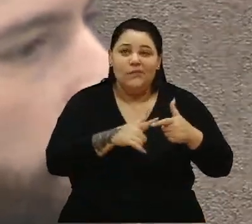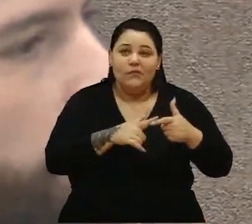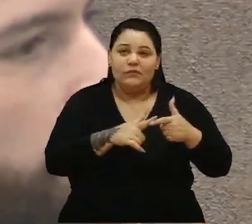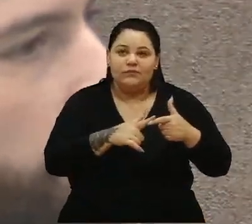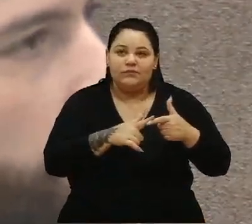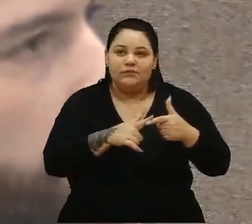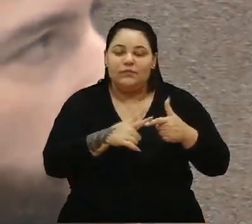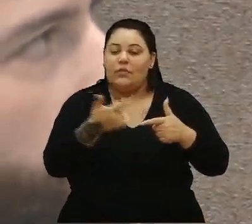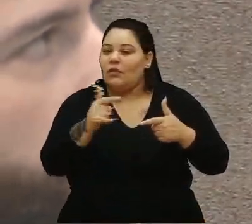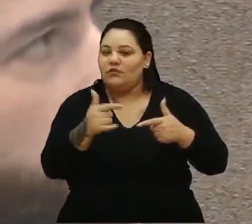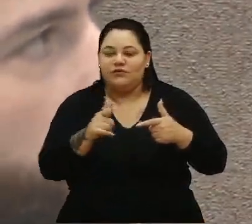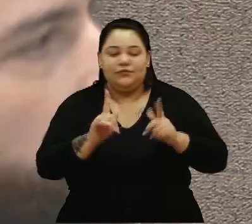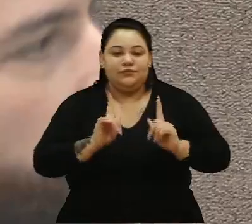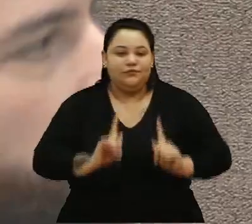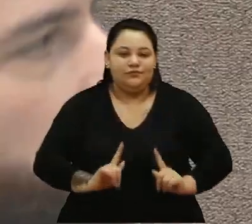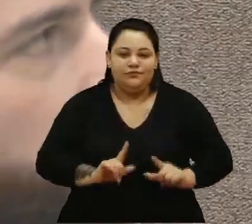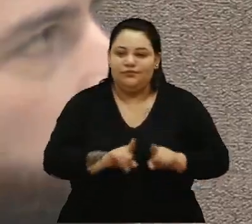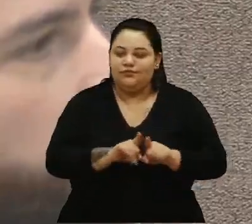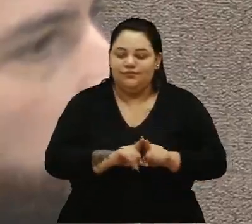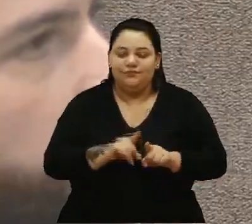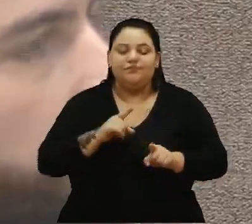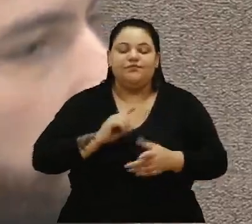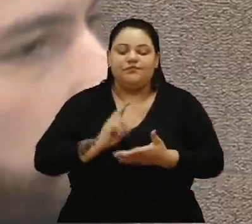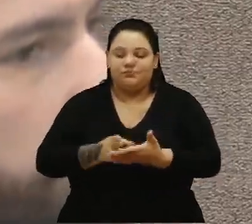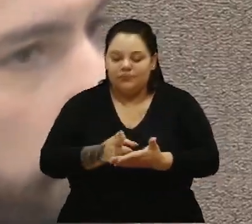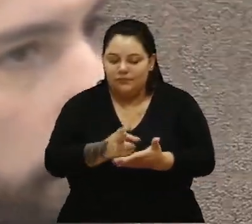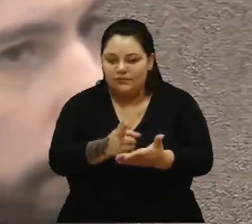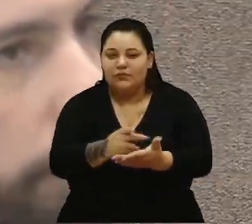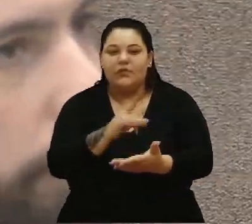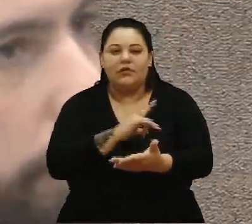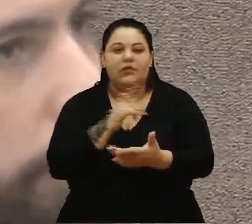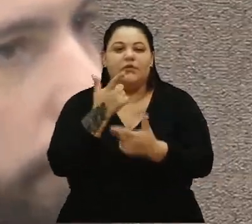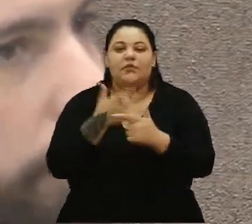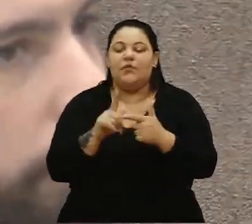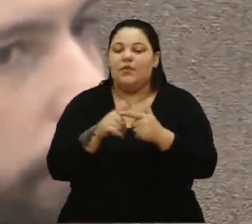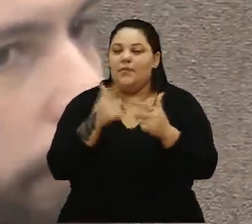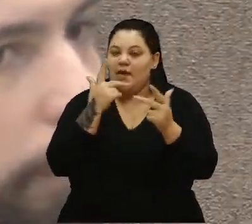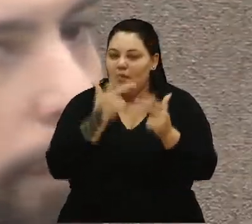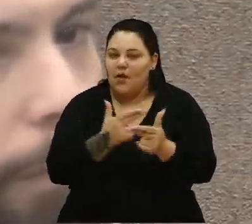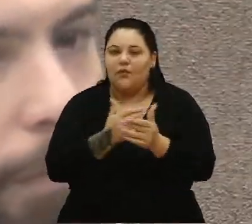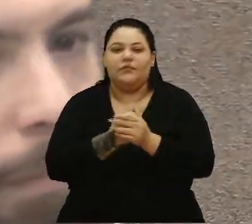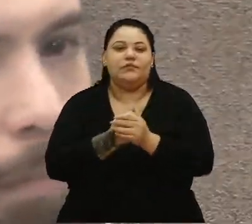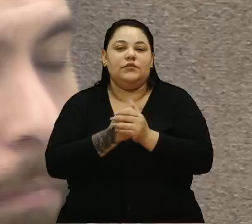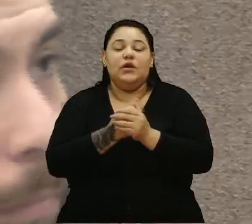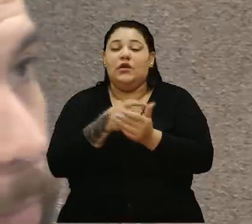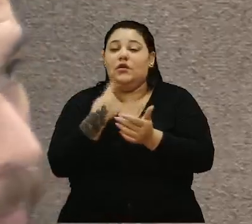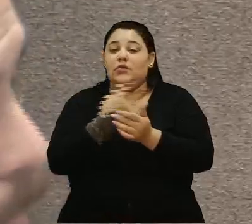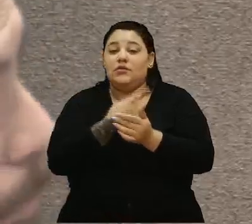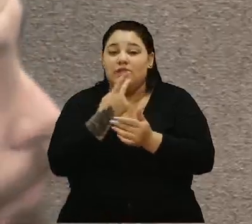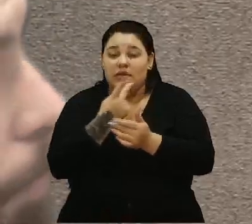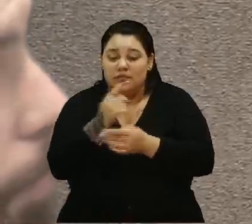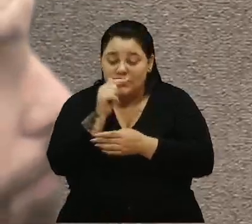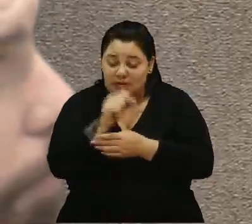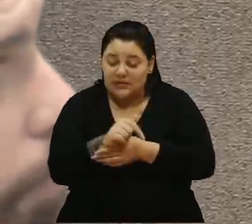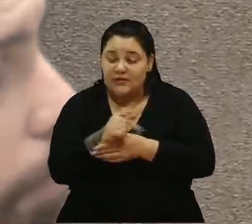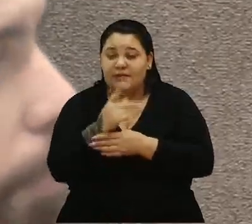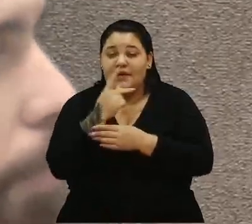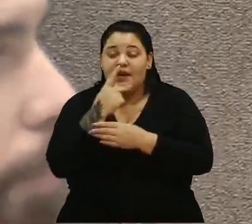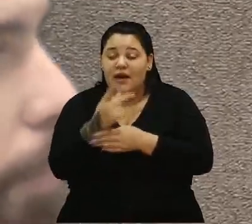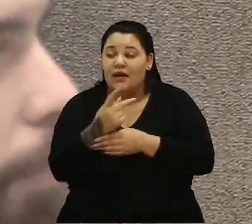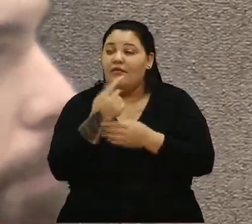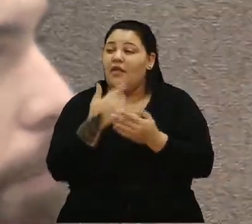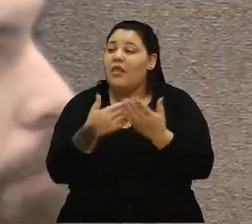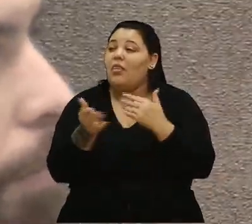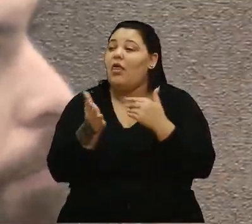tiver gestão, a gente vai continuar com estes problemas. E a gente fala aqui, parece que a gente fala ao vento. E